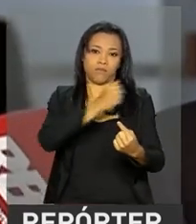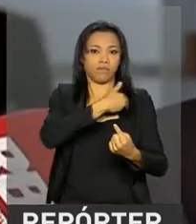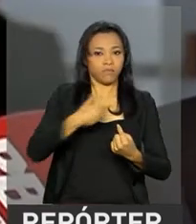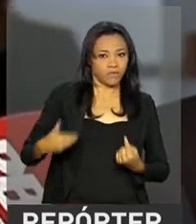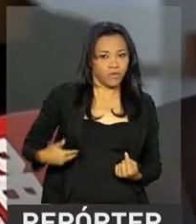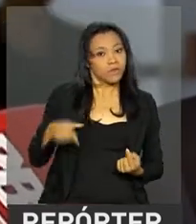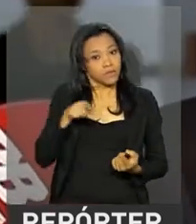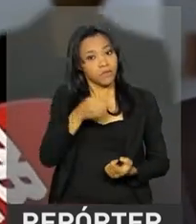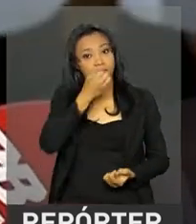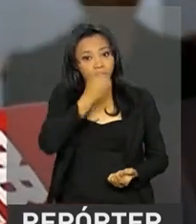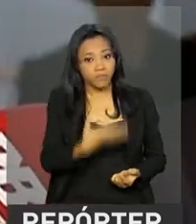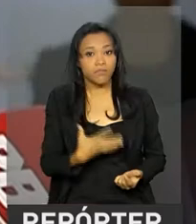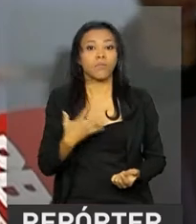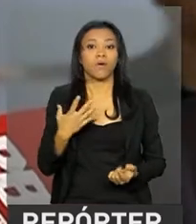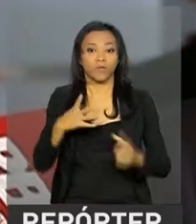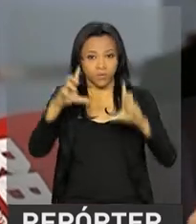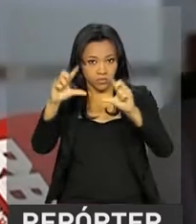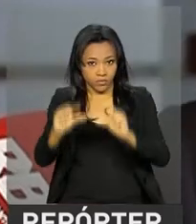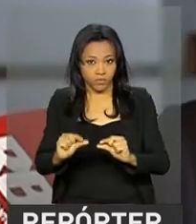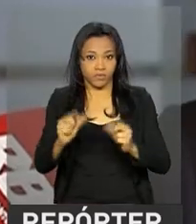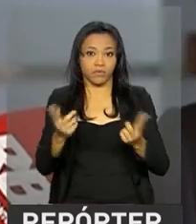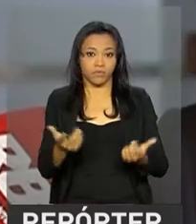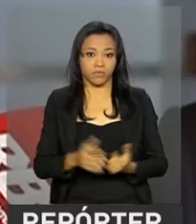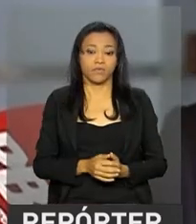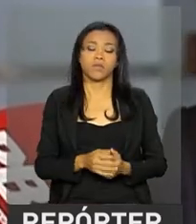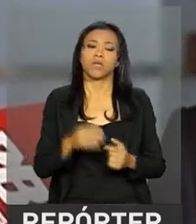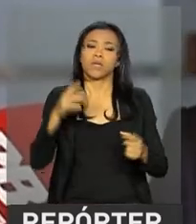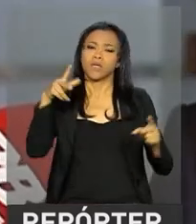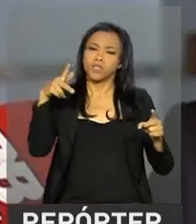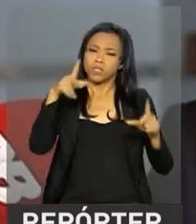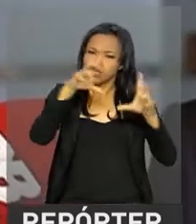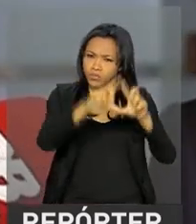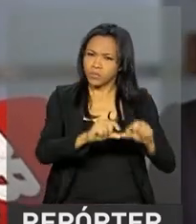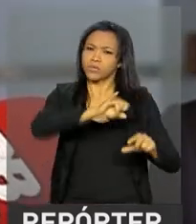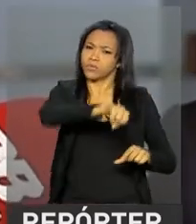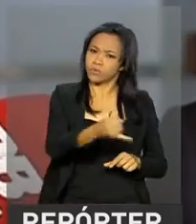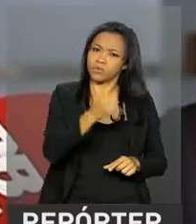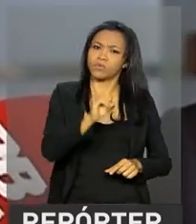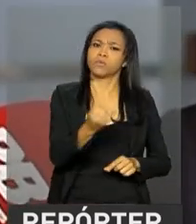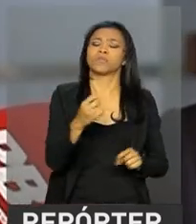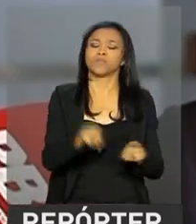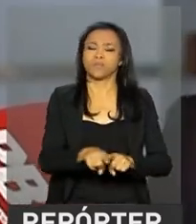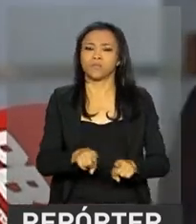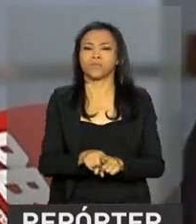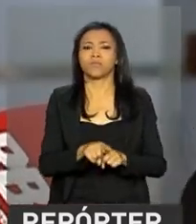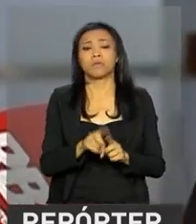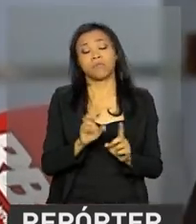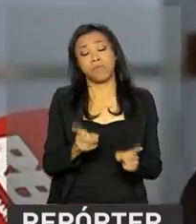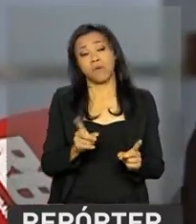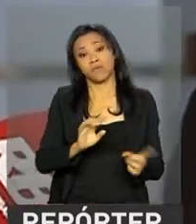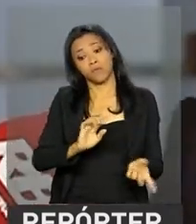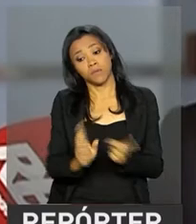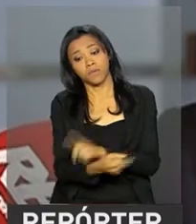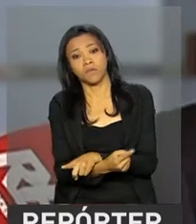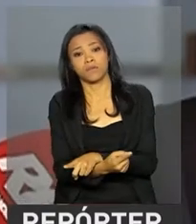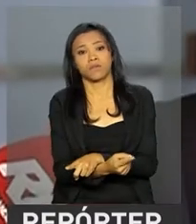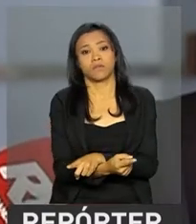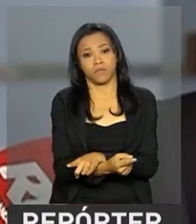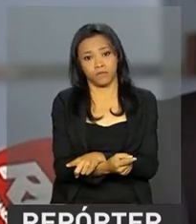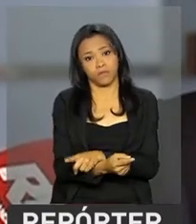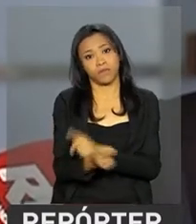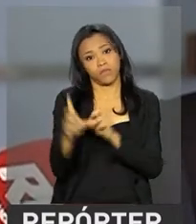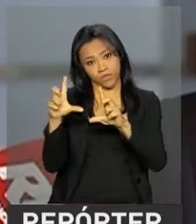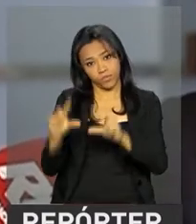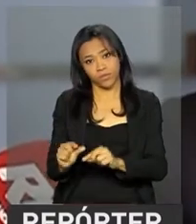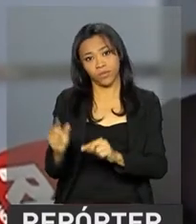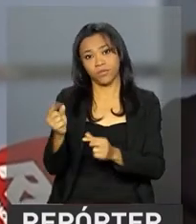É bom, é ótimo, permite ao Banco Central cortar juros, etc., mais agressivamente, mas por outro lado, cai a